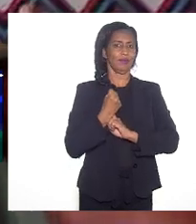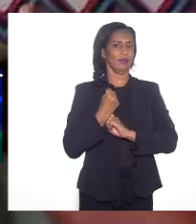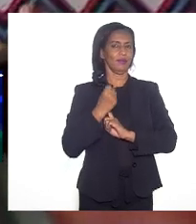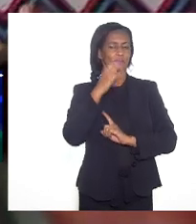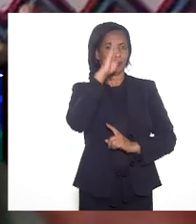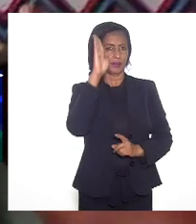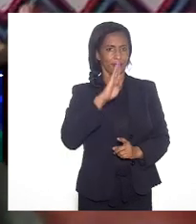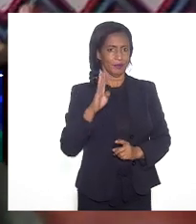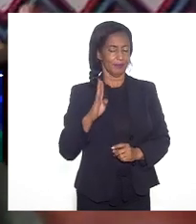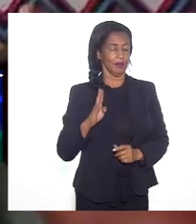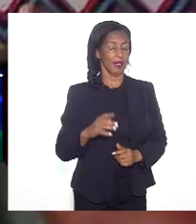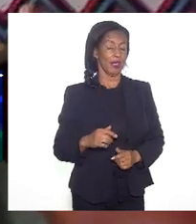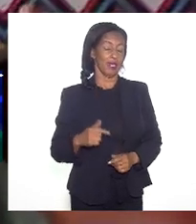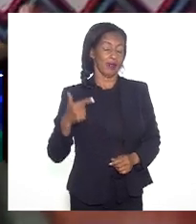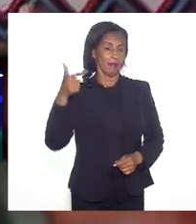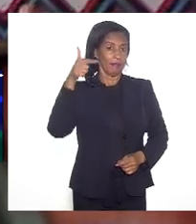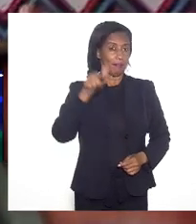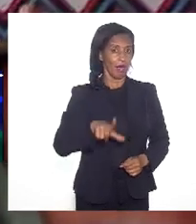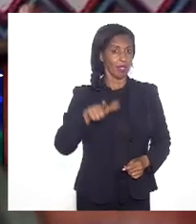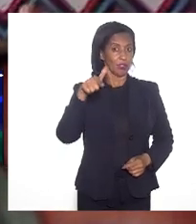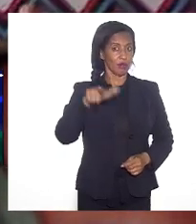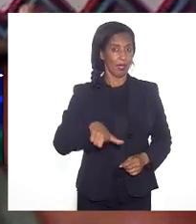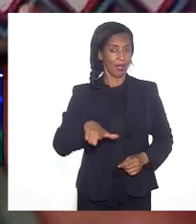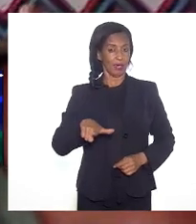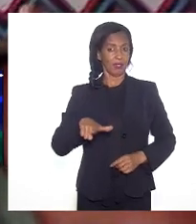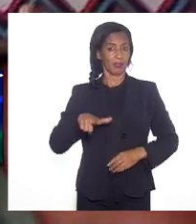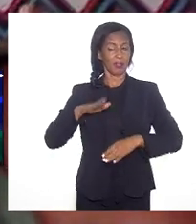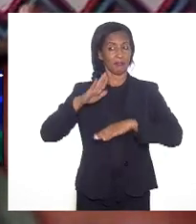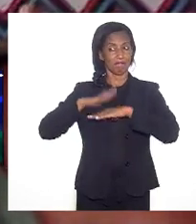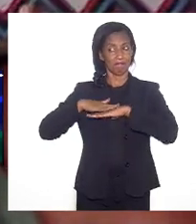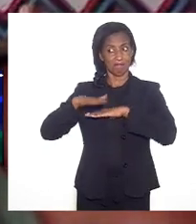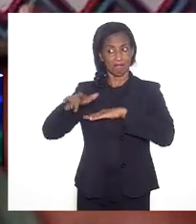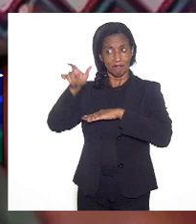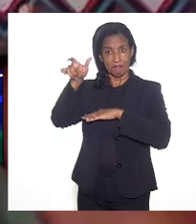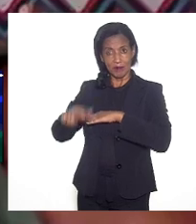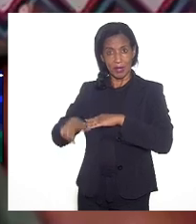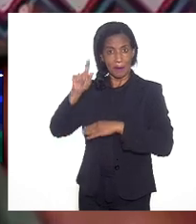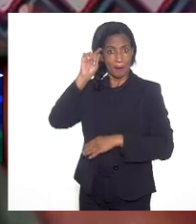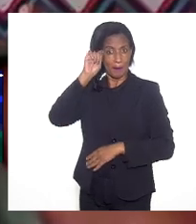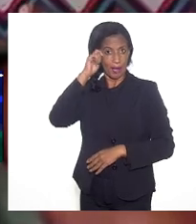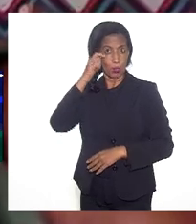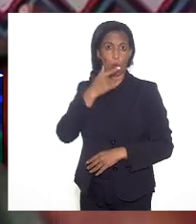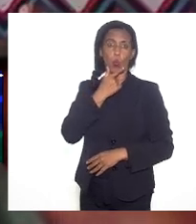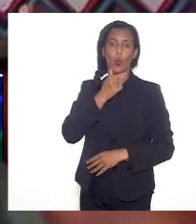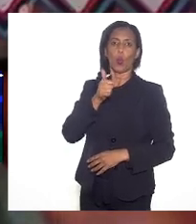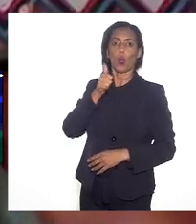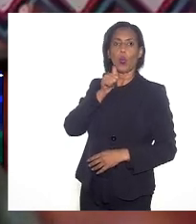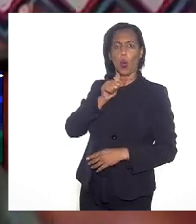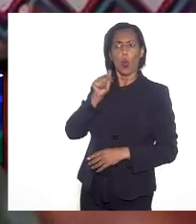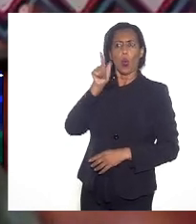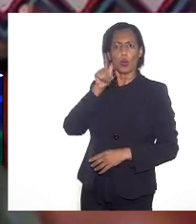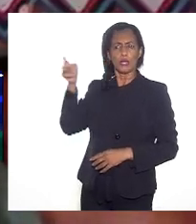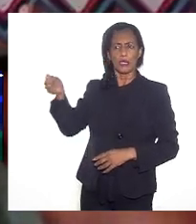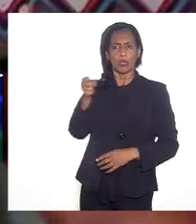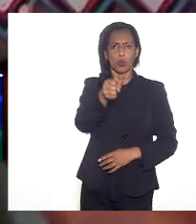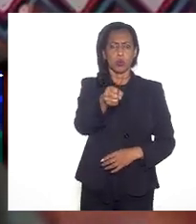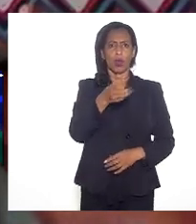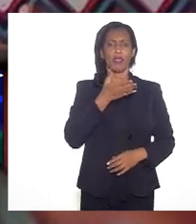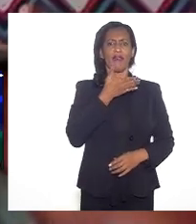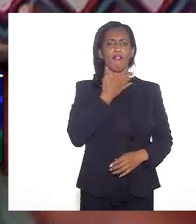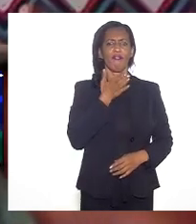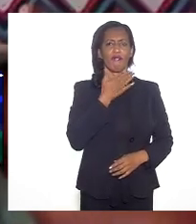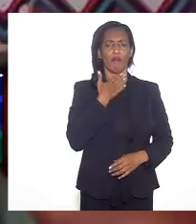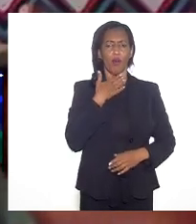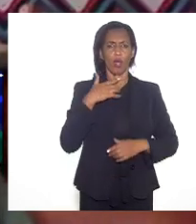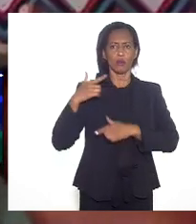vez mais, os próprios pretos e pretas começam a ocupar espaços e dar voz às